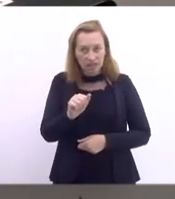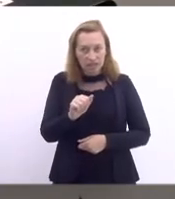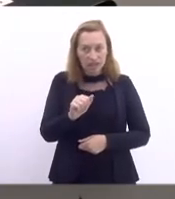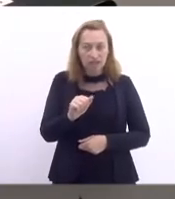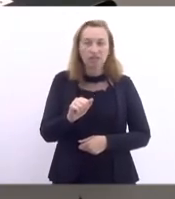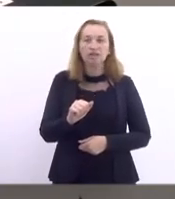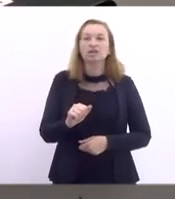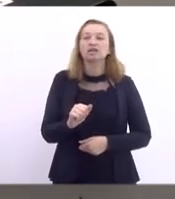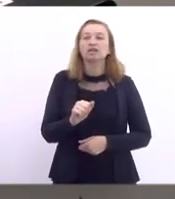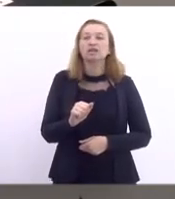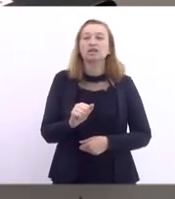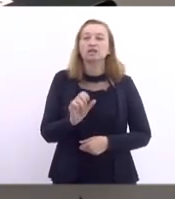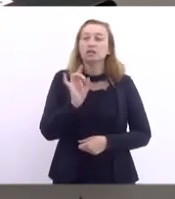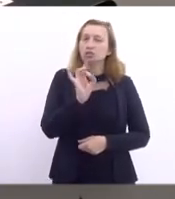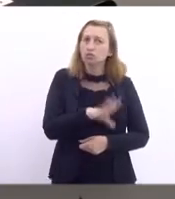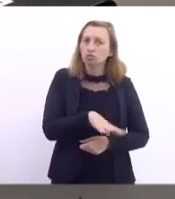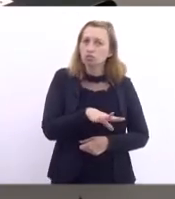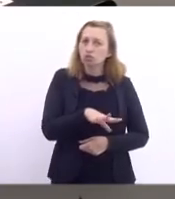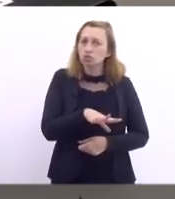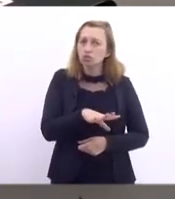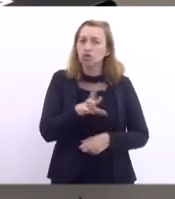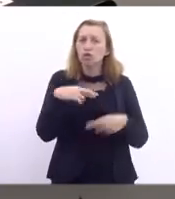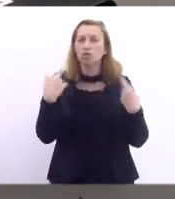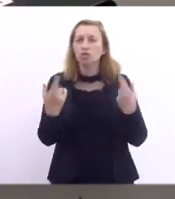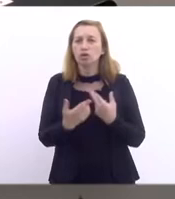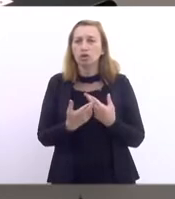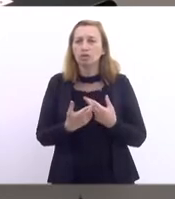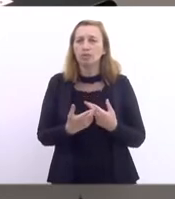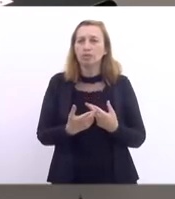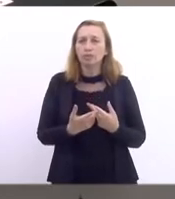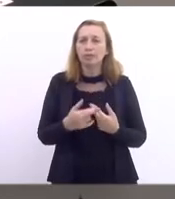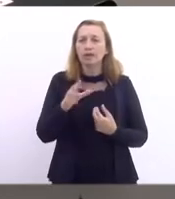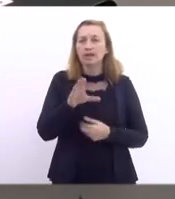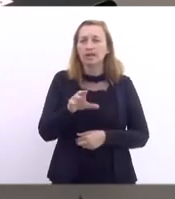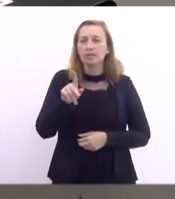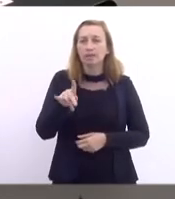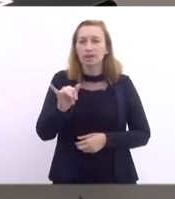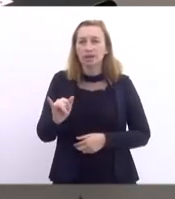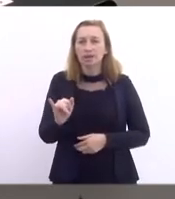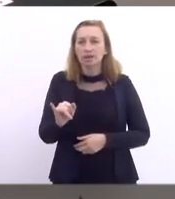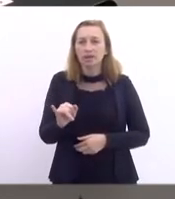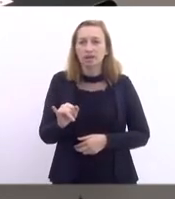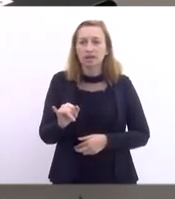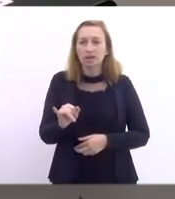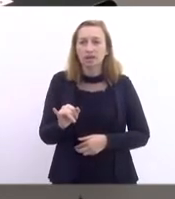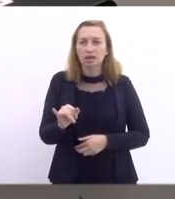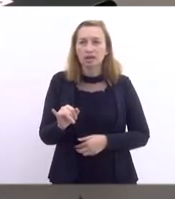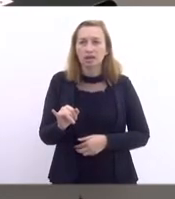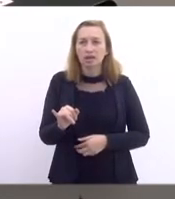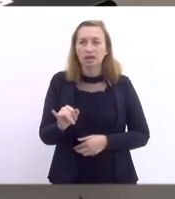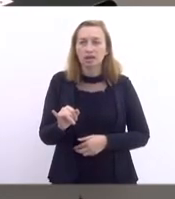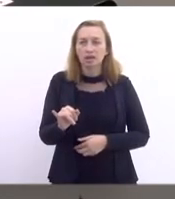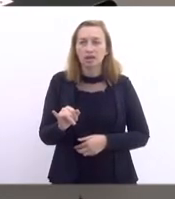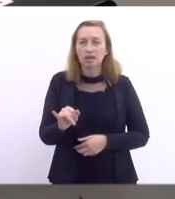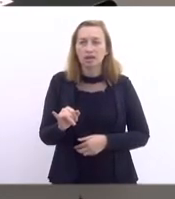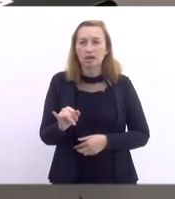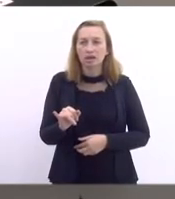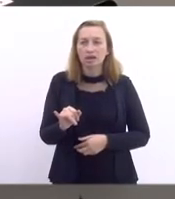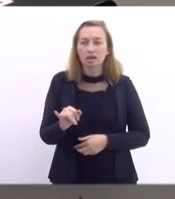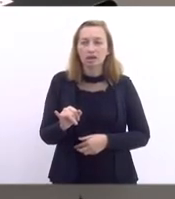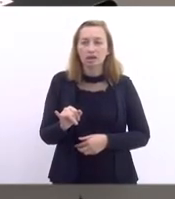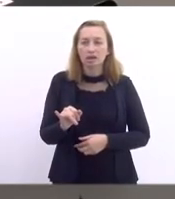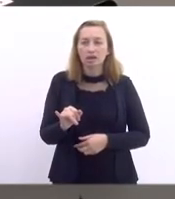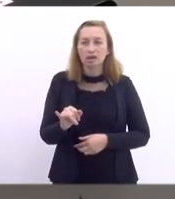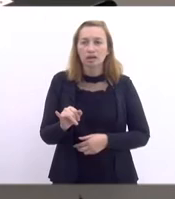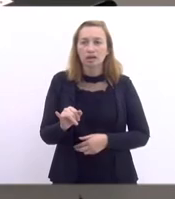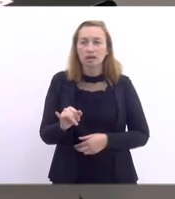extraordinárias nas últimas reuniões da CPI é é essa